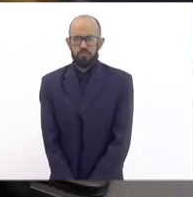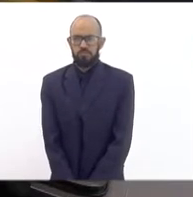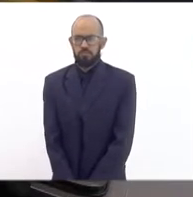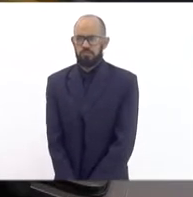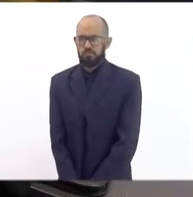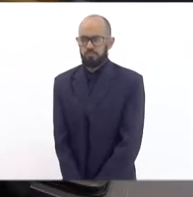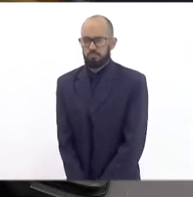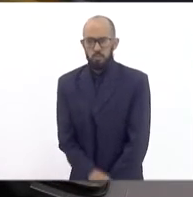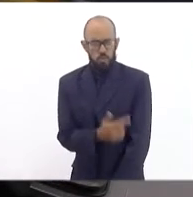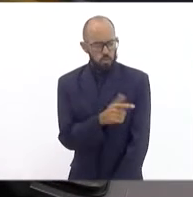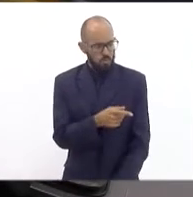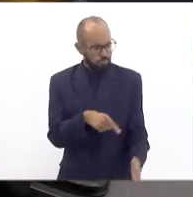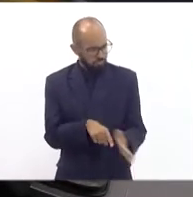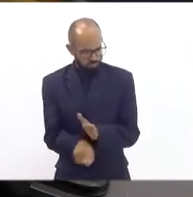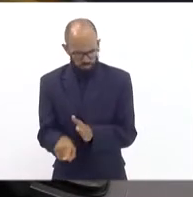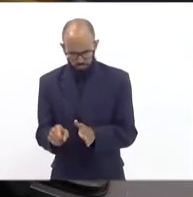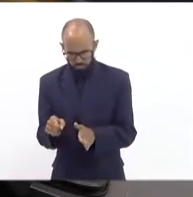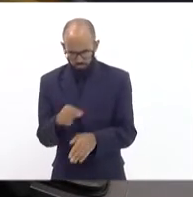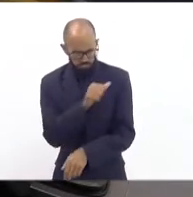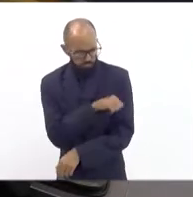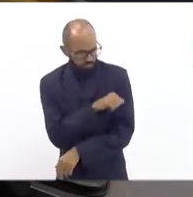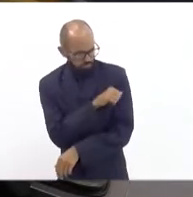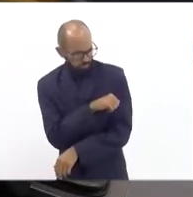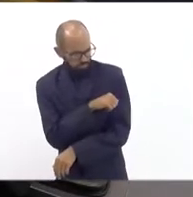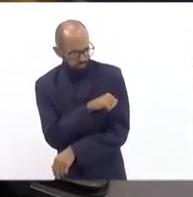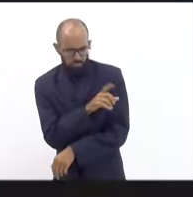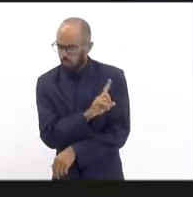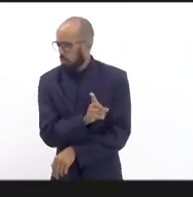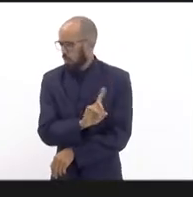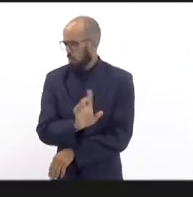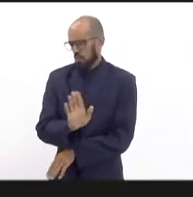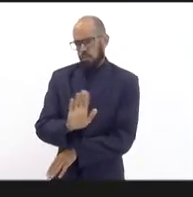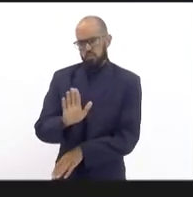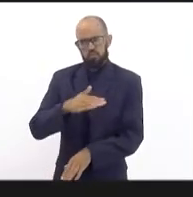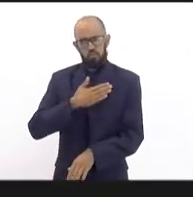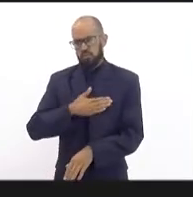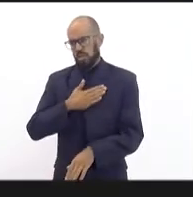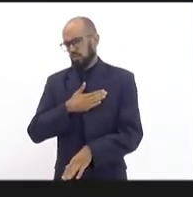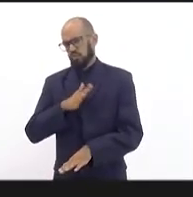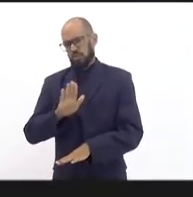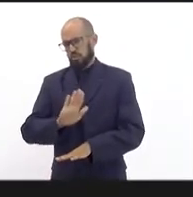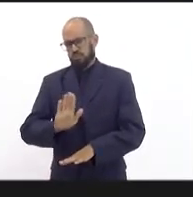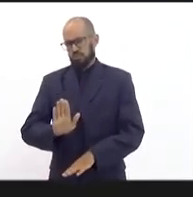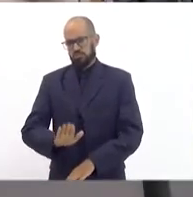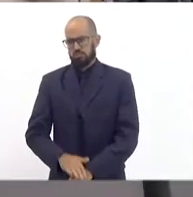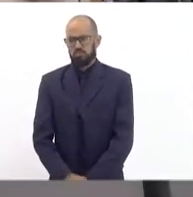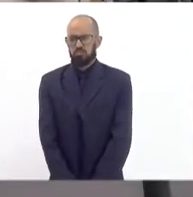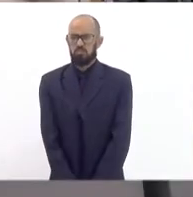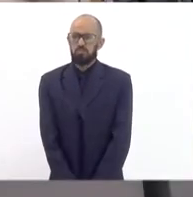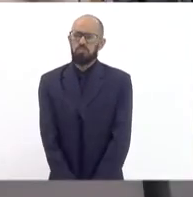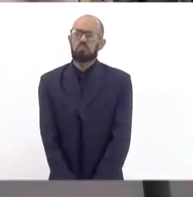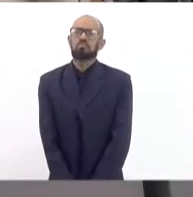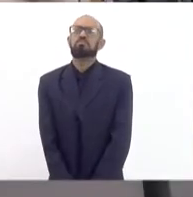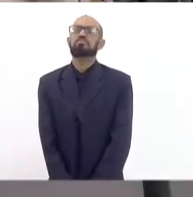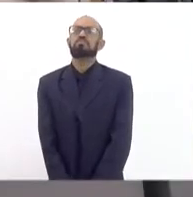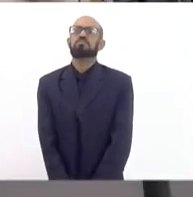Tem mais alguma pergunta, deputada enfermeira Rejane? Não, eu estou satisfeita. Satisfeita. Então,